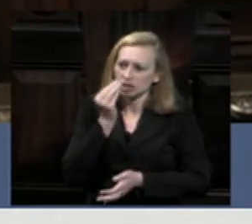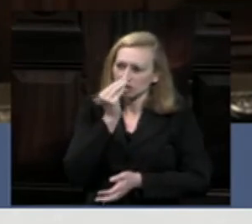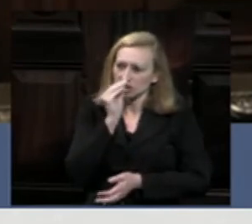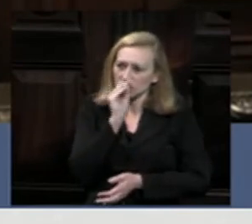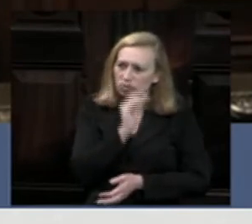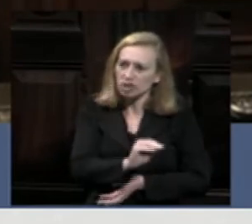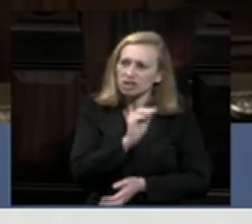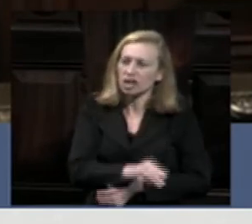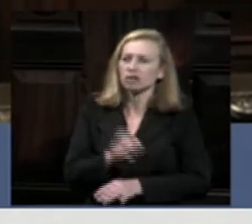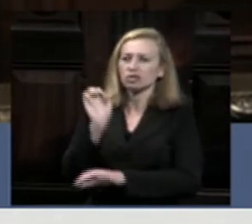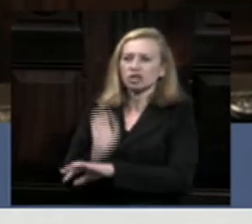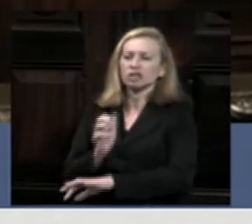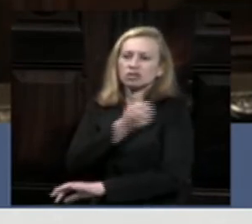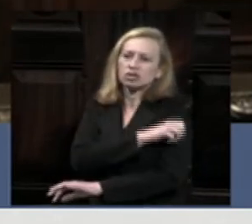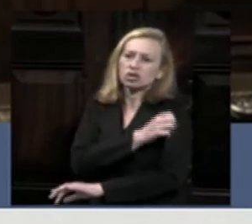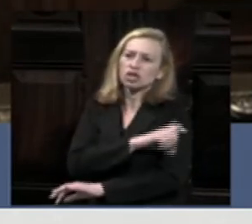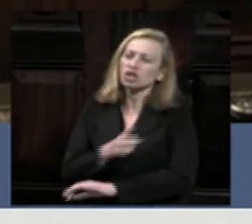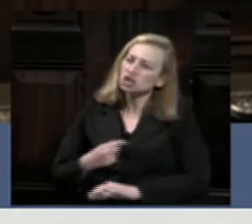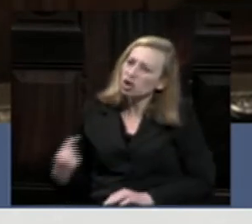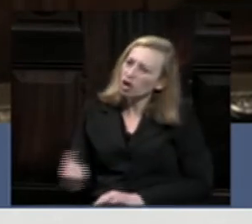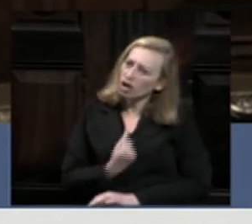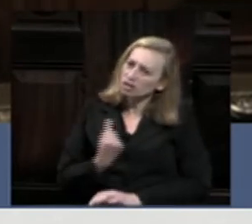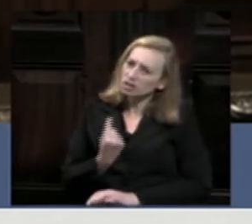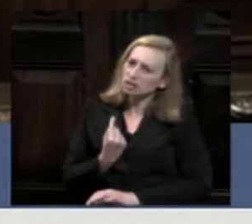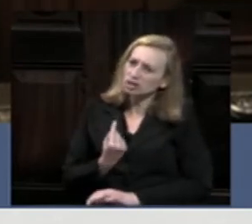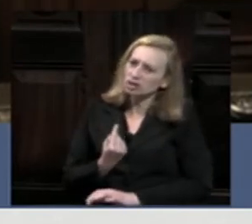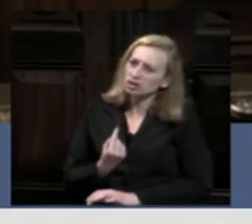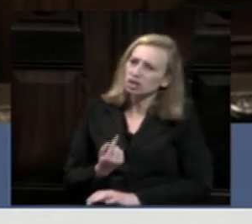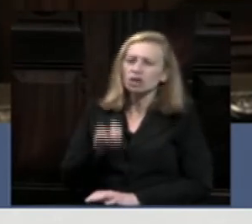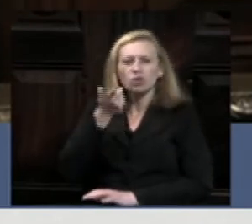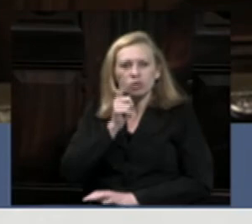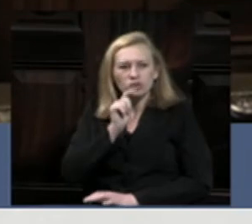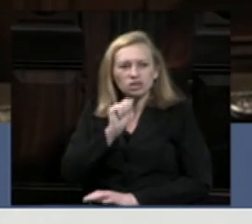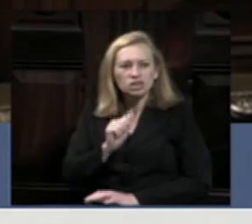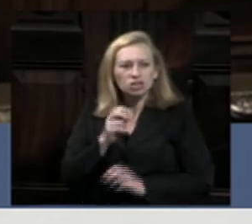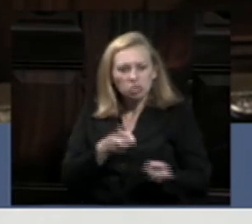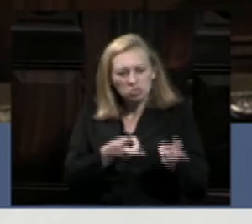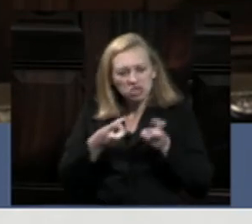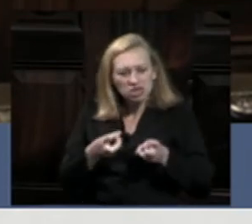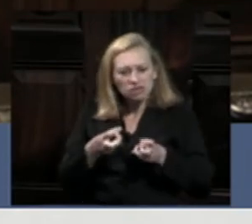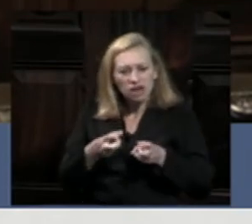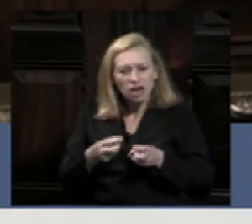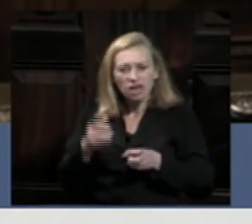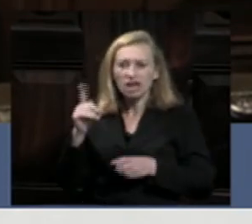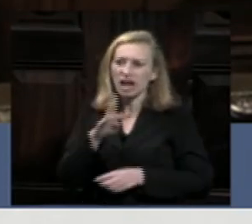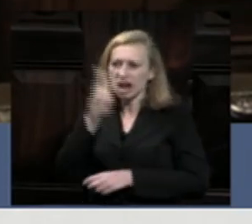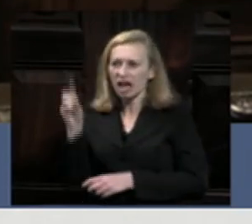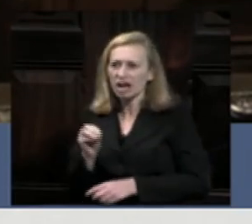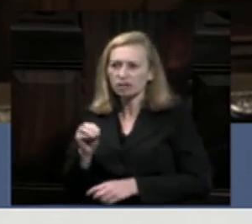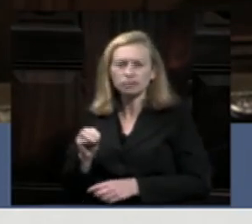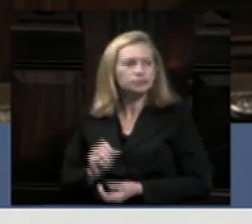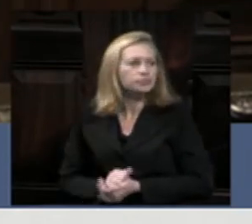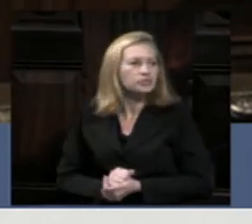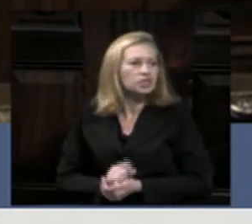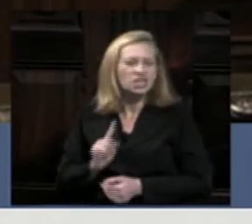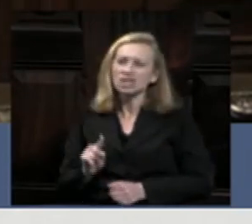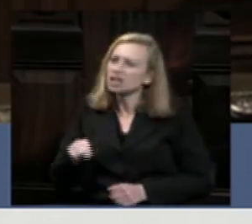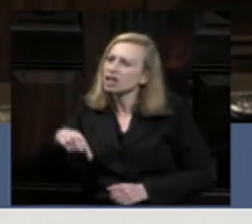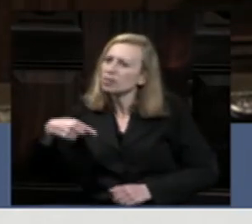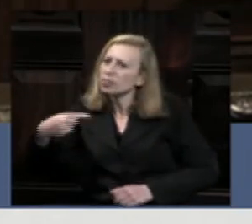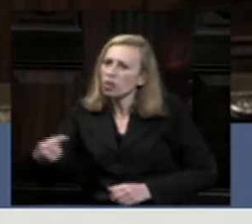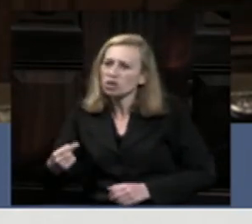lona. E nós conseguimos observar isso com muita clareza, que depois